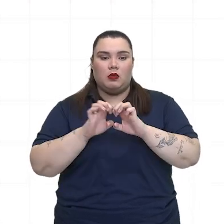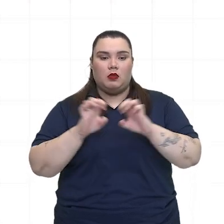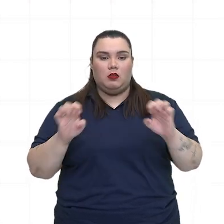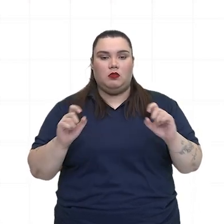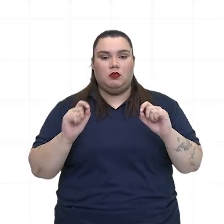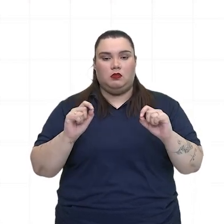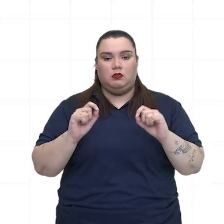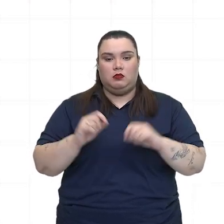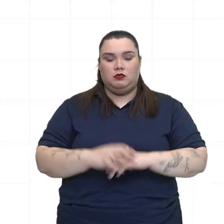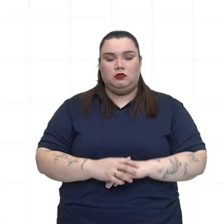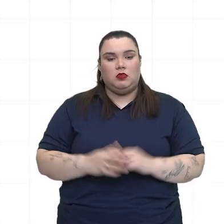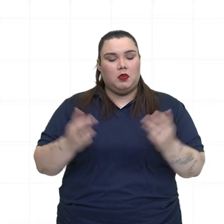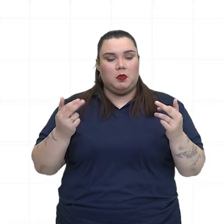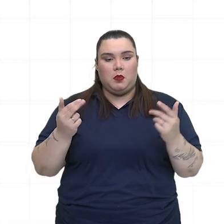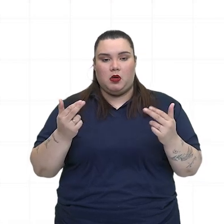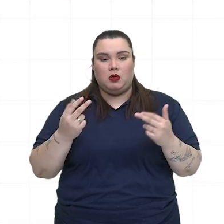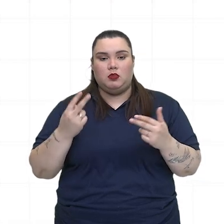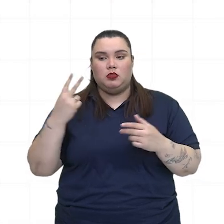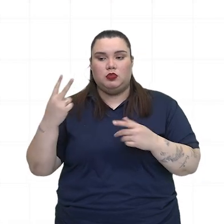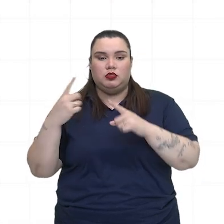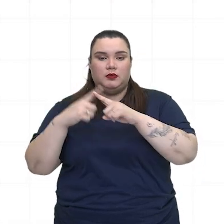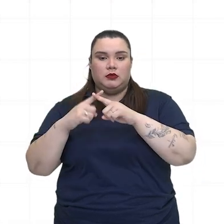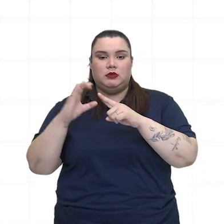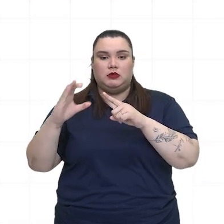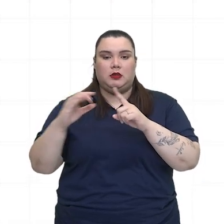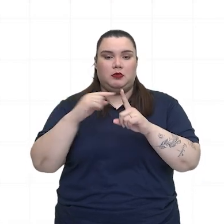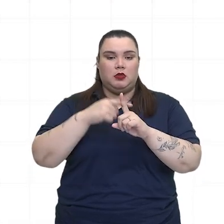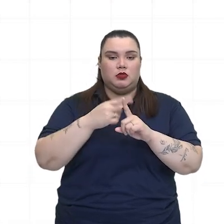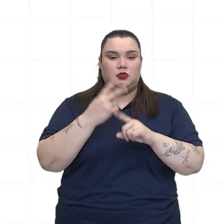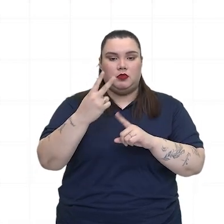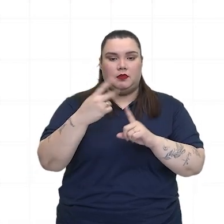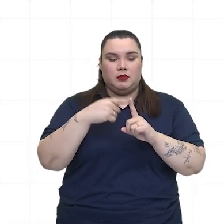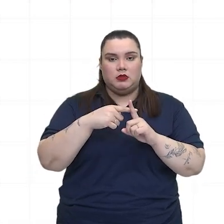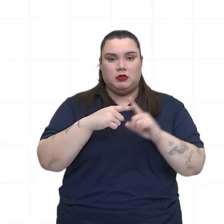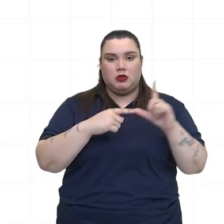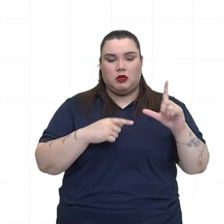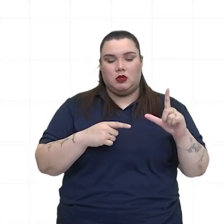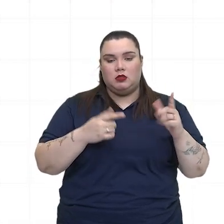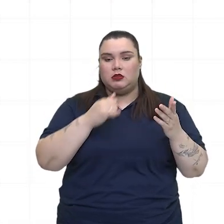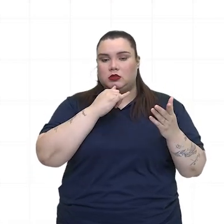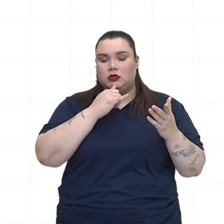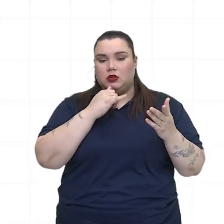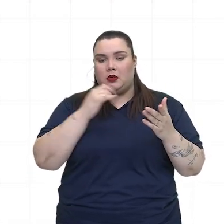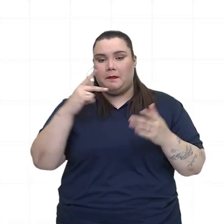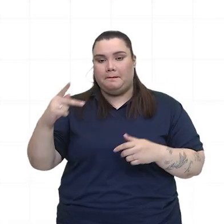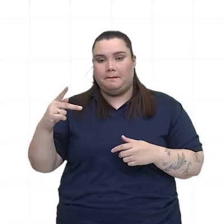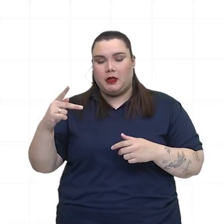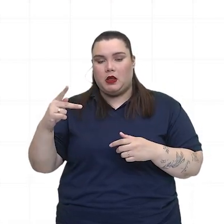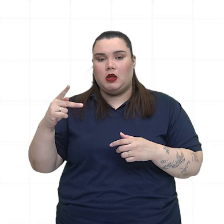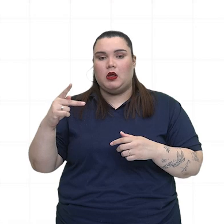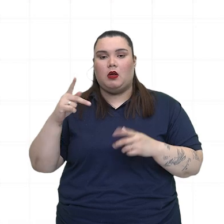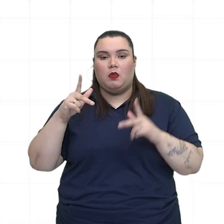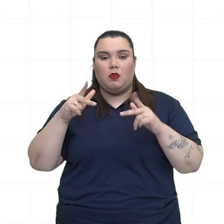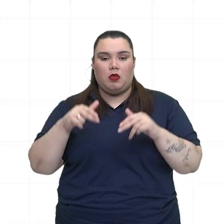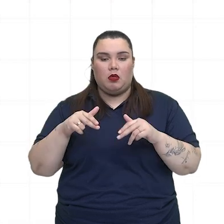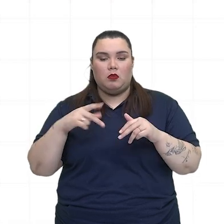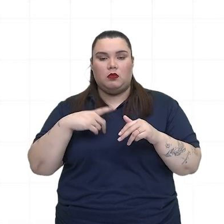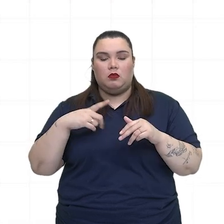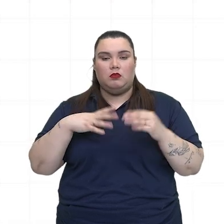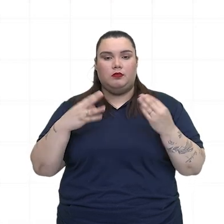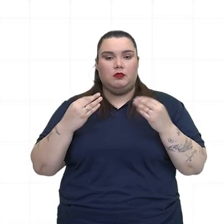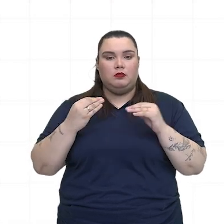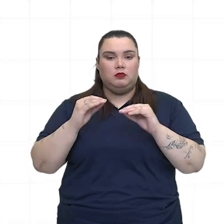né? Mas é a mesma coisa, porque se eu tenho 2 que multiplica A mais B, que é isso daqui, se